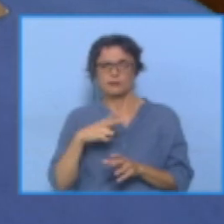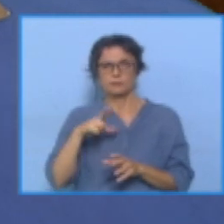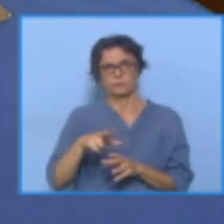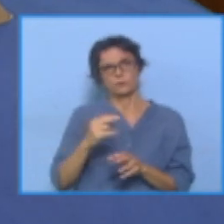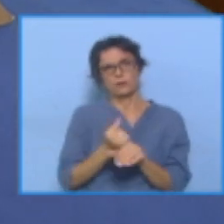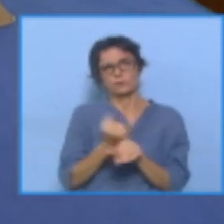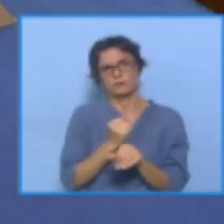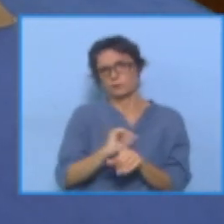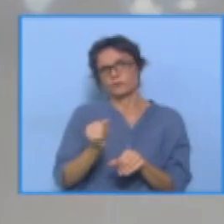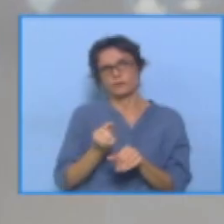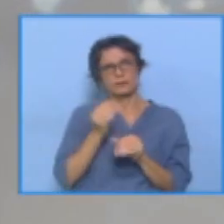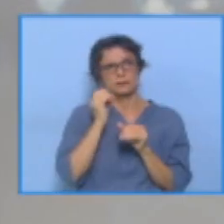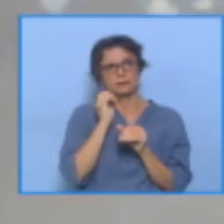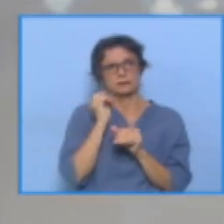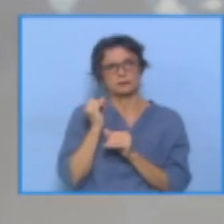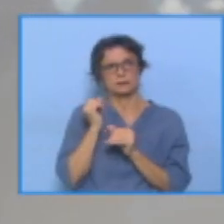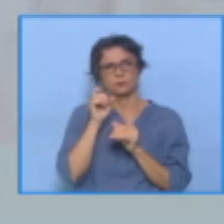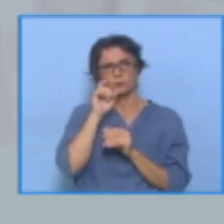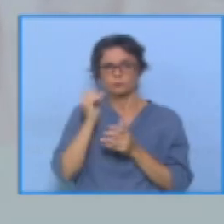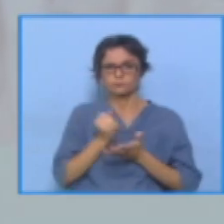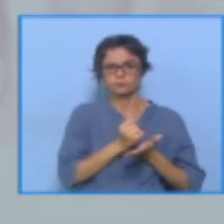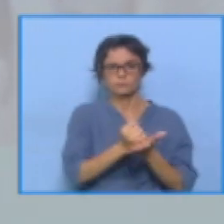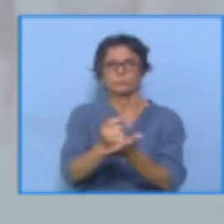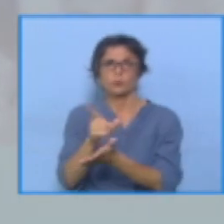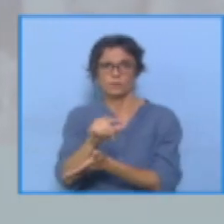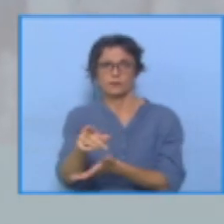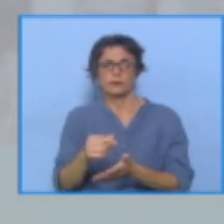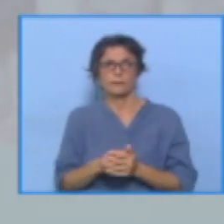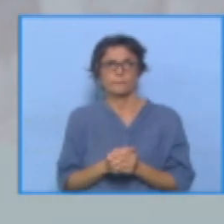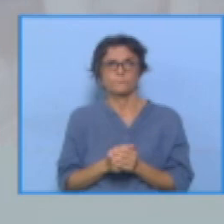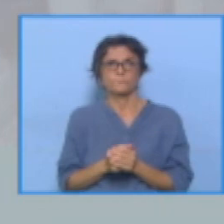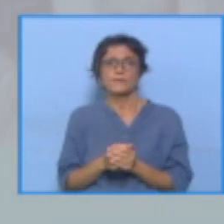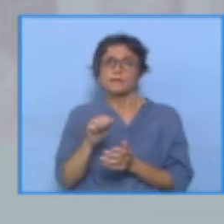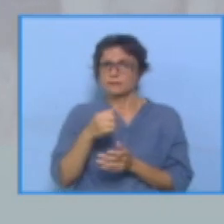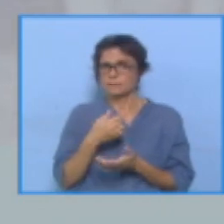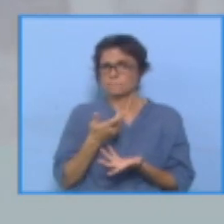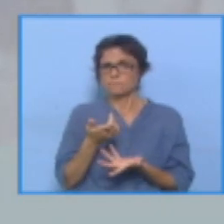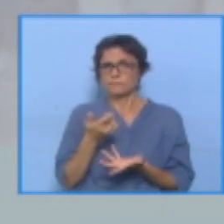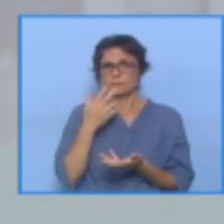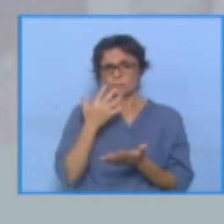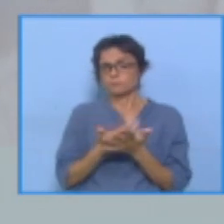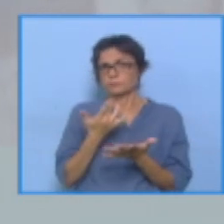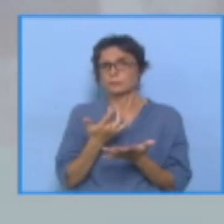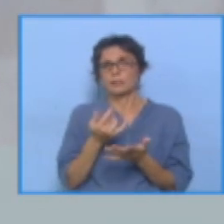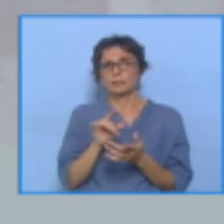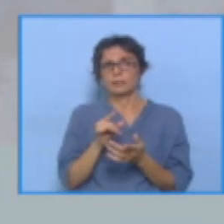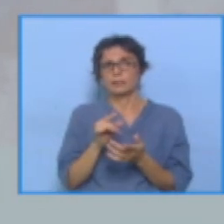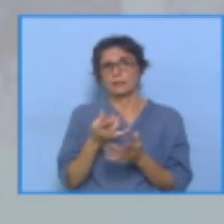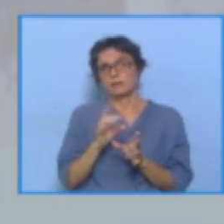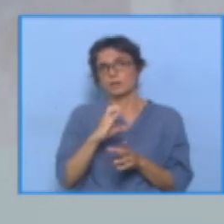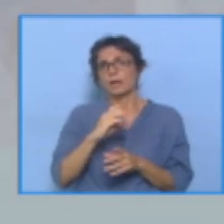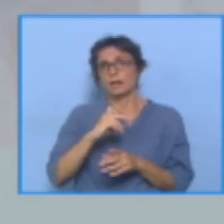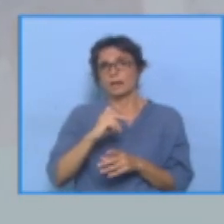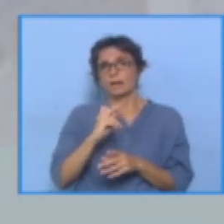serviço e da assistência que é necessária também prestar. E aproveitamos também o facto da Caritas Portuguesa poder dar